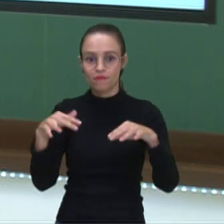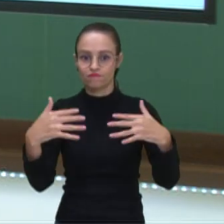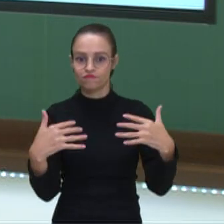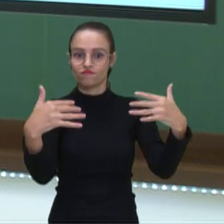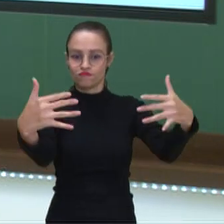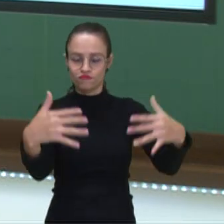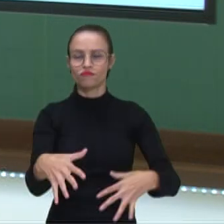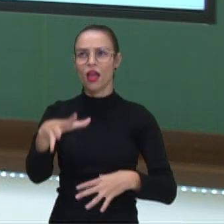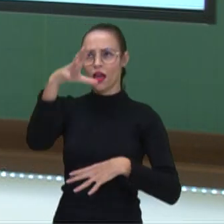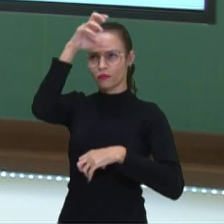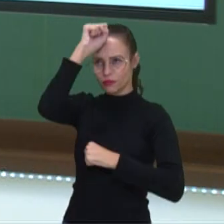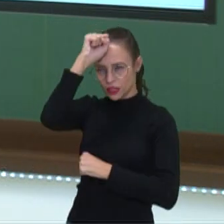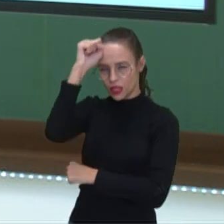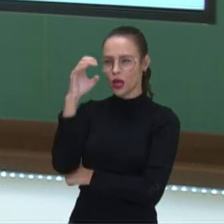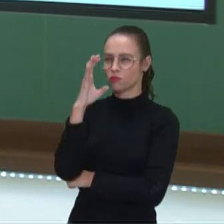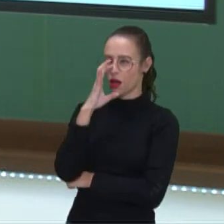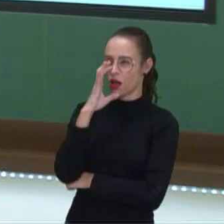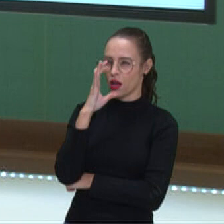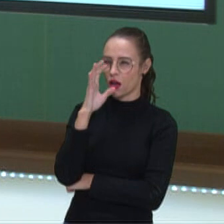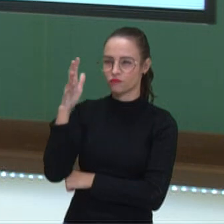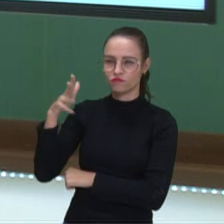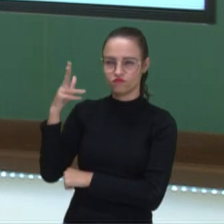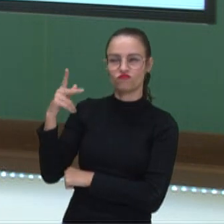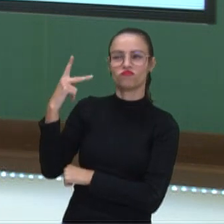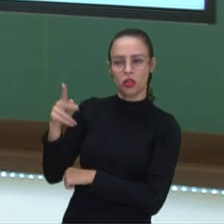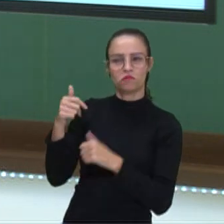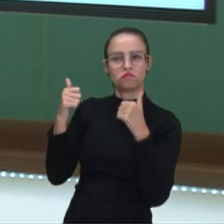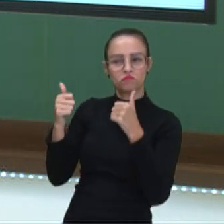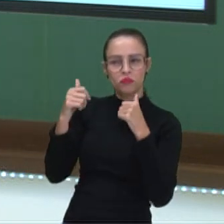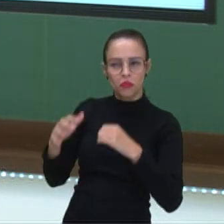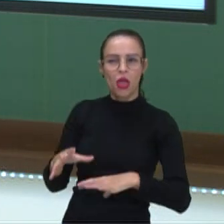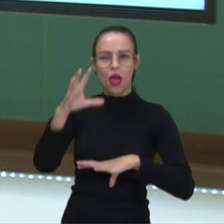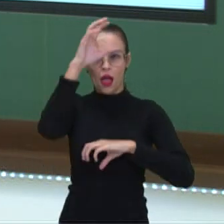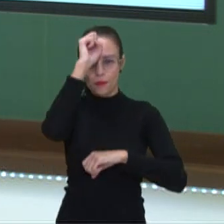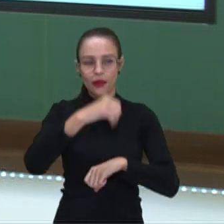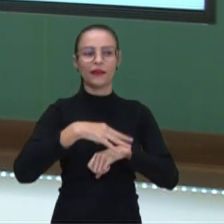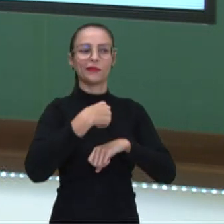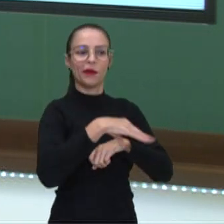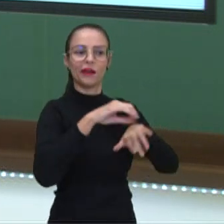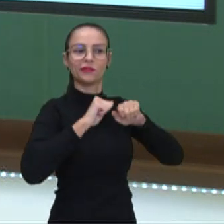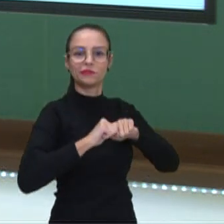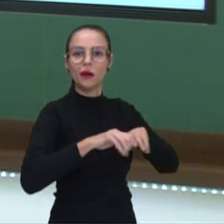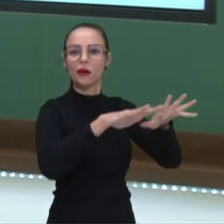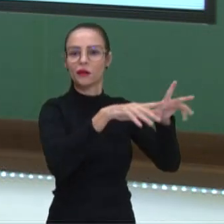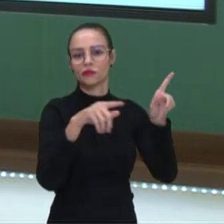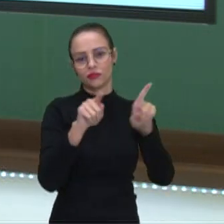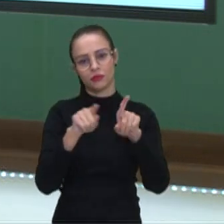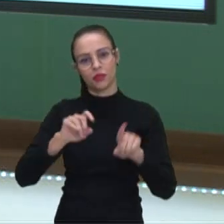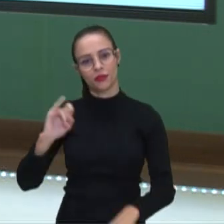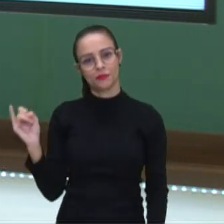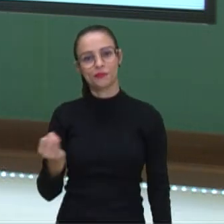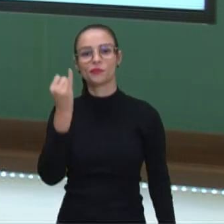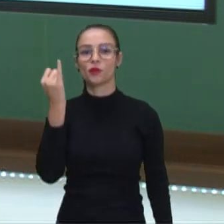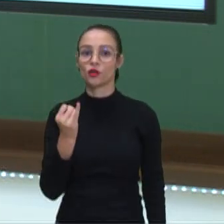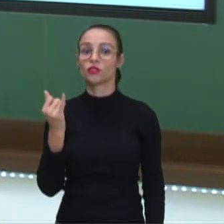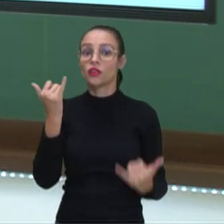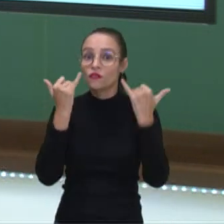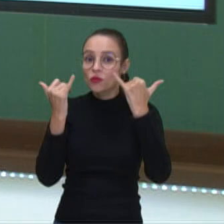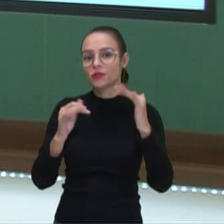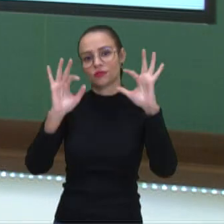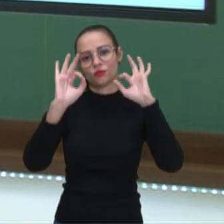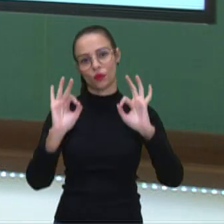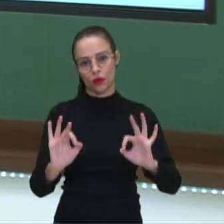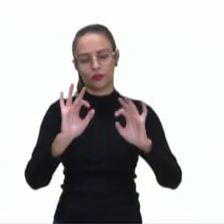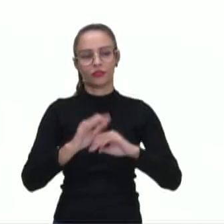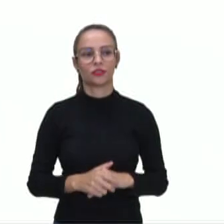das informações do seu discurso, da sua oratória, e ele vai reproduzir. Viu? A importância aí da gente trabalhar com informações